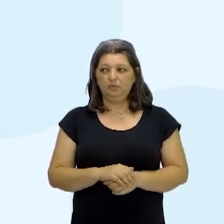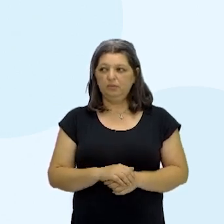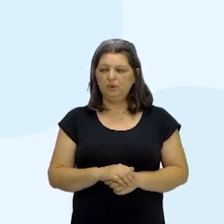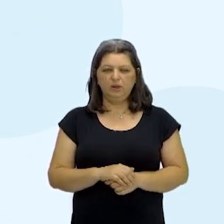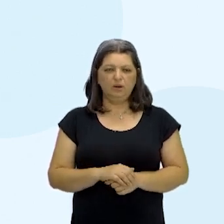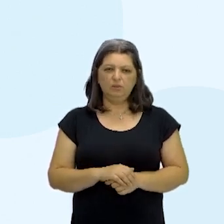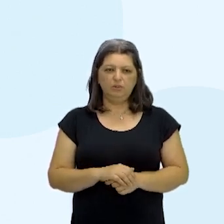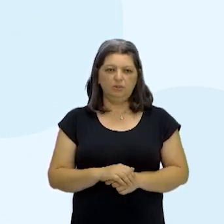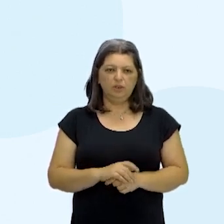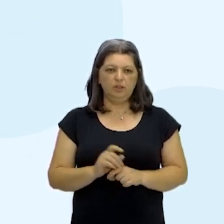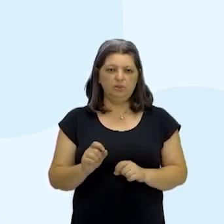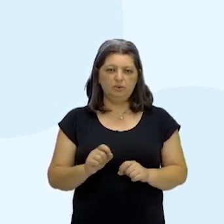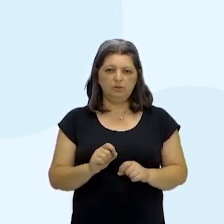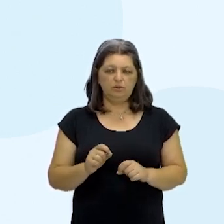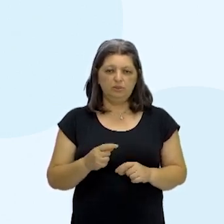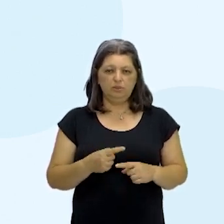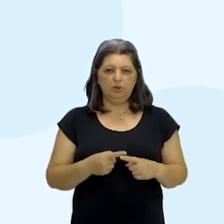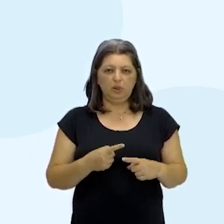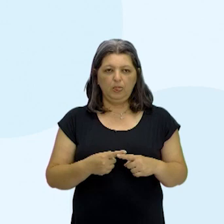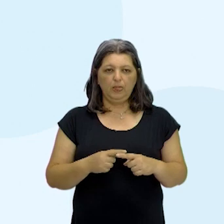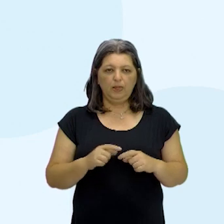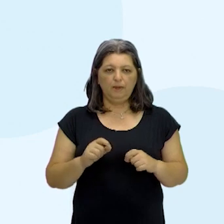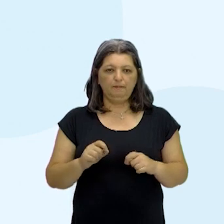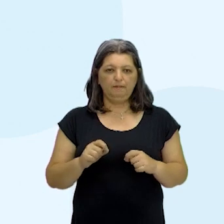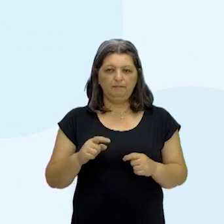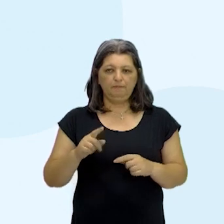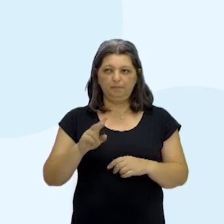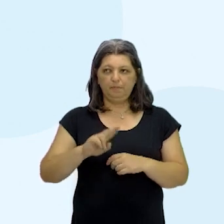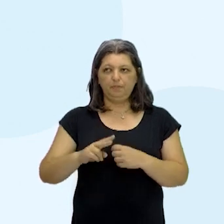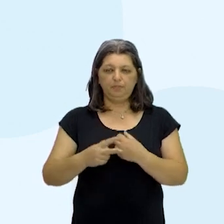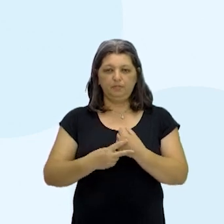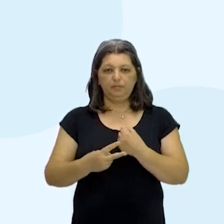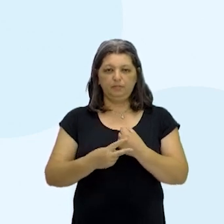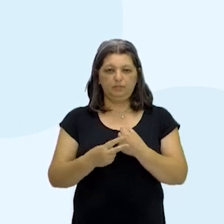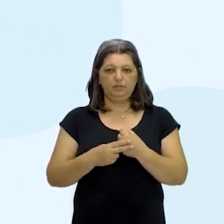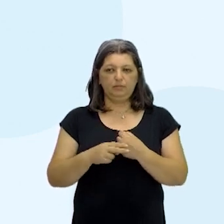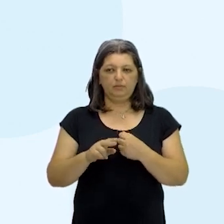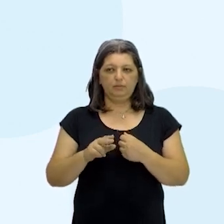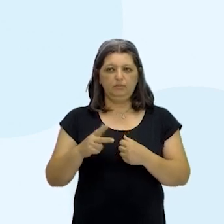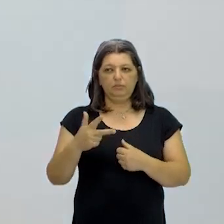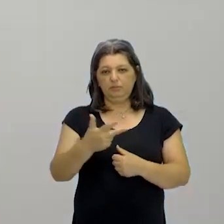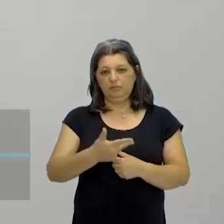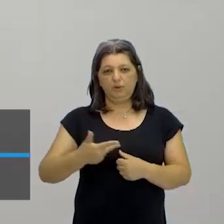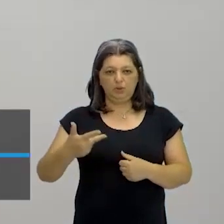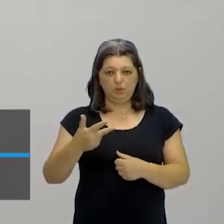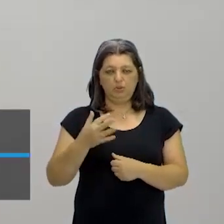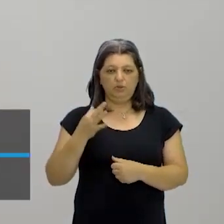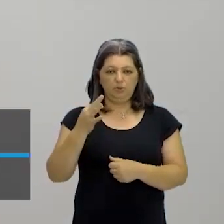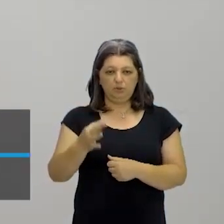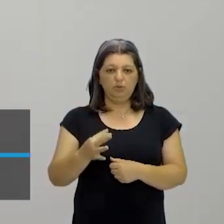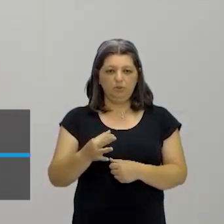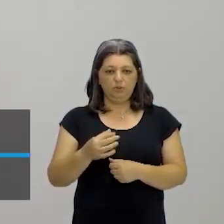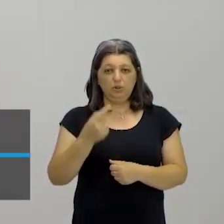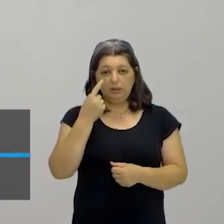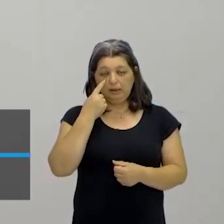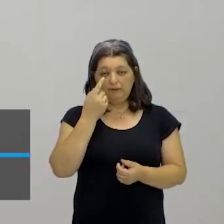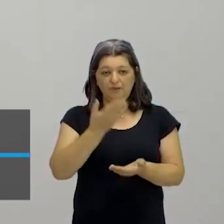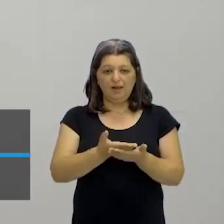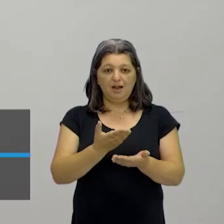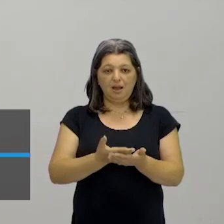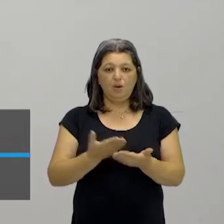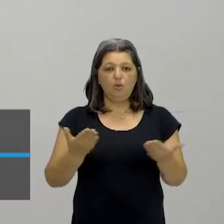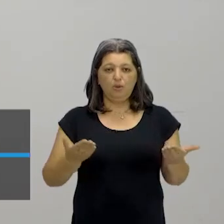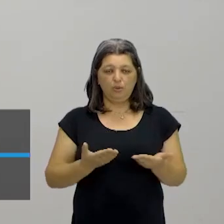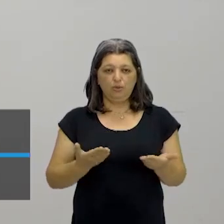Notar ou perceber e usar as formas do futuro. That's it. Ok? Então é isso que a gente pretende ver nesta aula aqui.